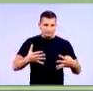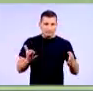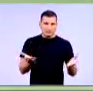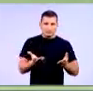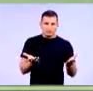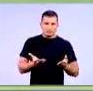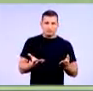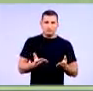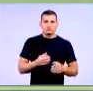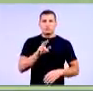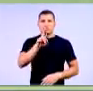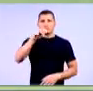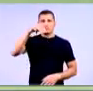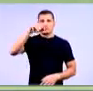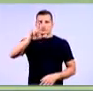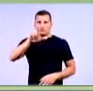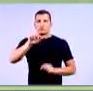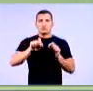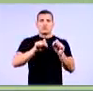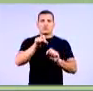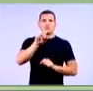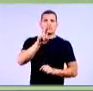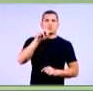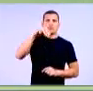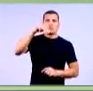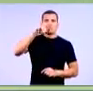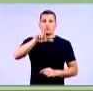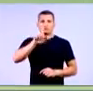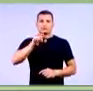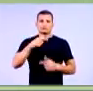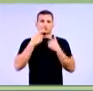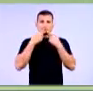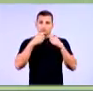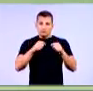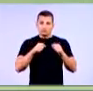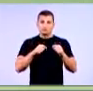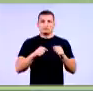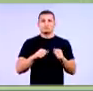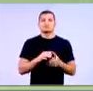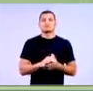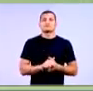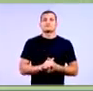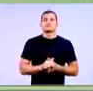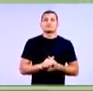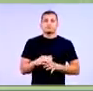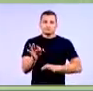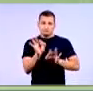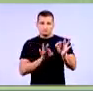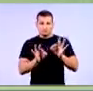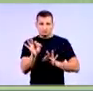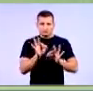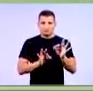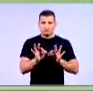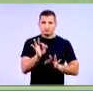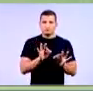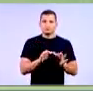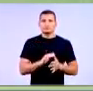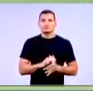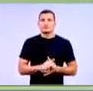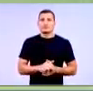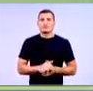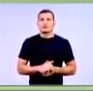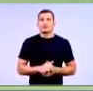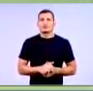da UML. Então o que é a UML? É a linguagem de modelagem unificada. Ela é